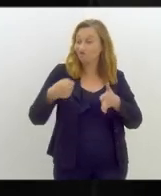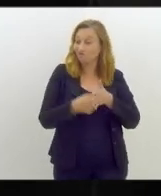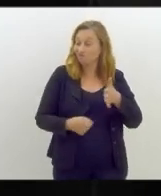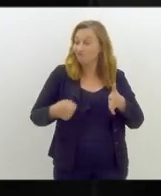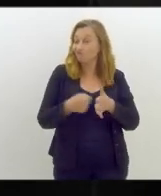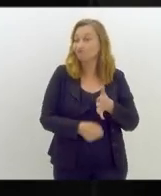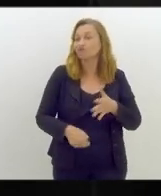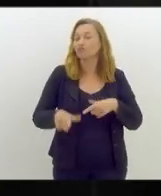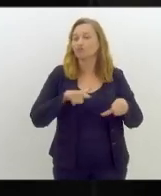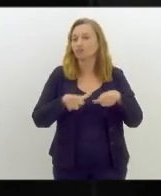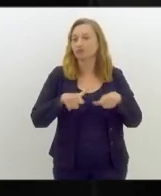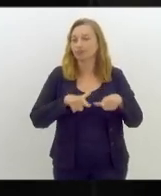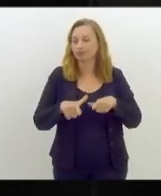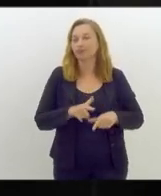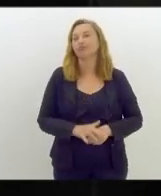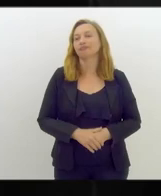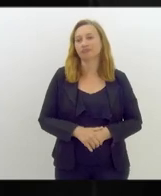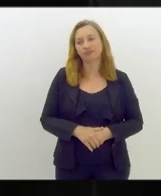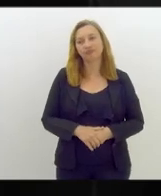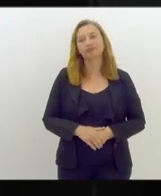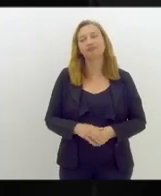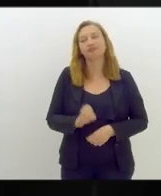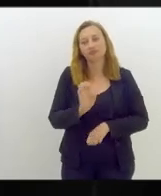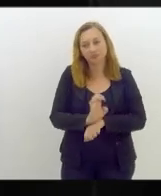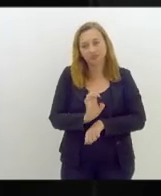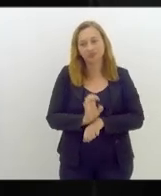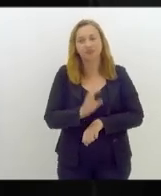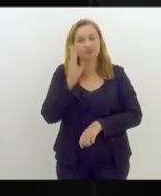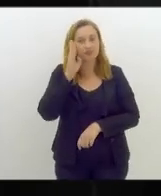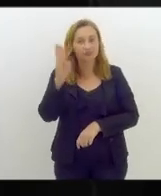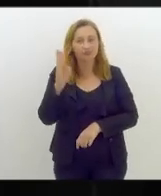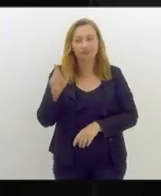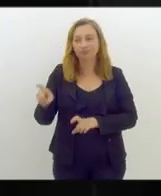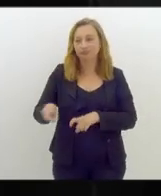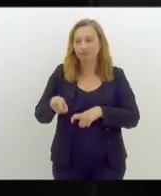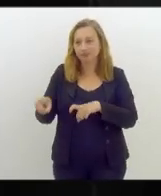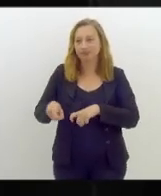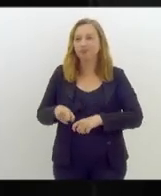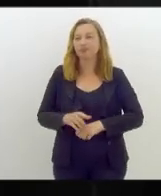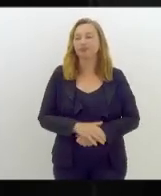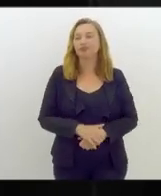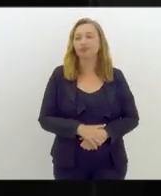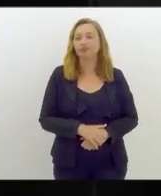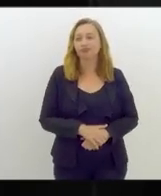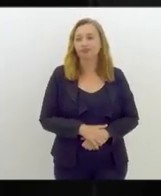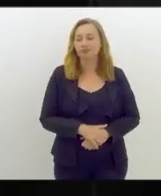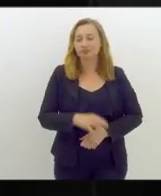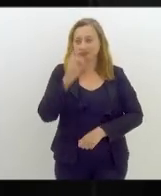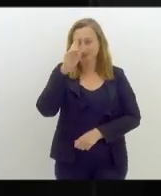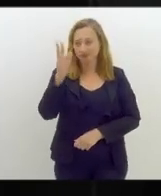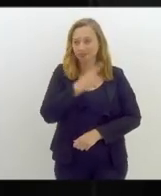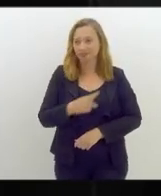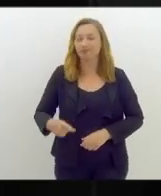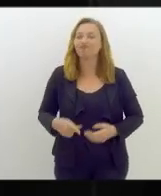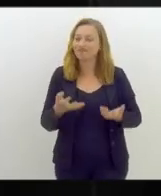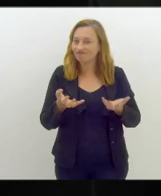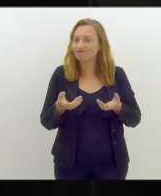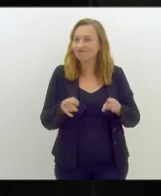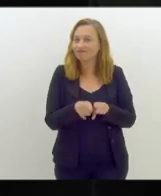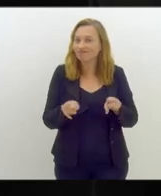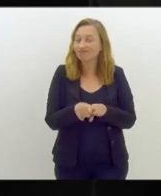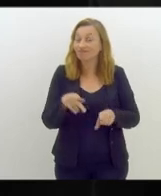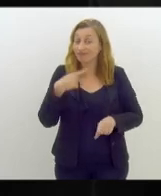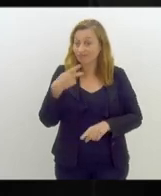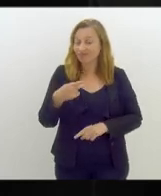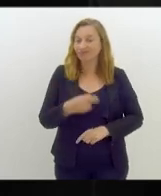nós trabalhamos muito pelo nosso estado, principalmente pelo interior, E aqui, senhora presidente, eu quero também dizer que